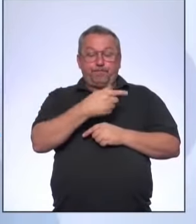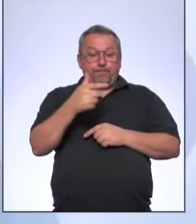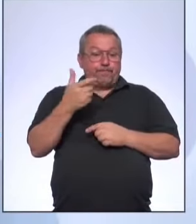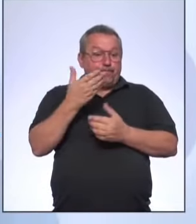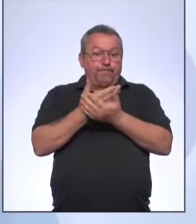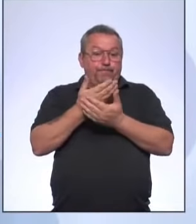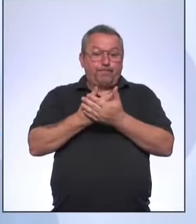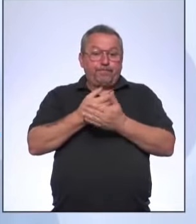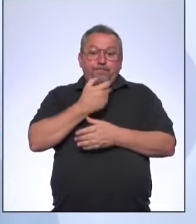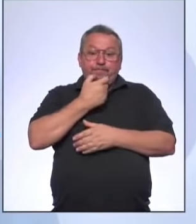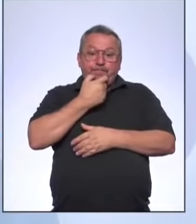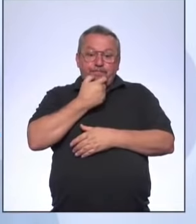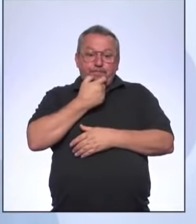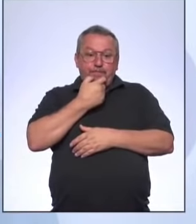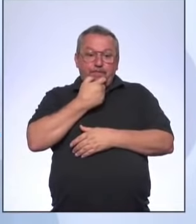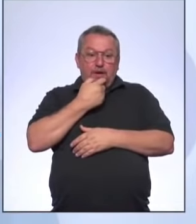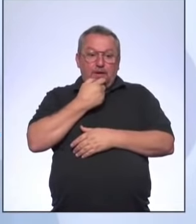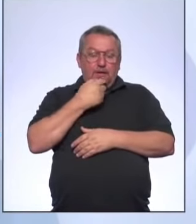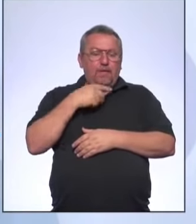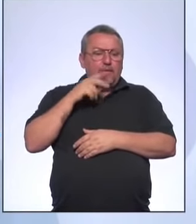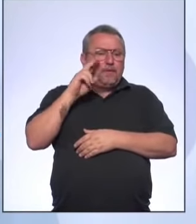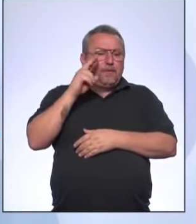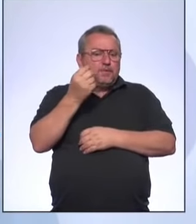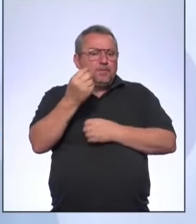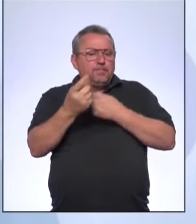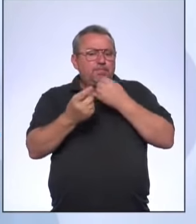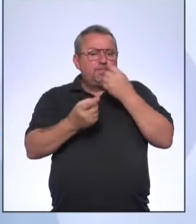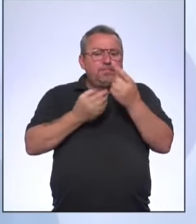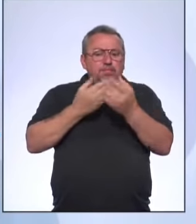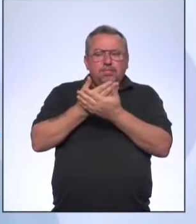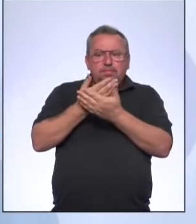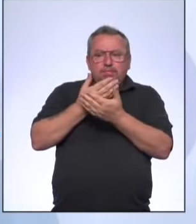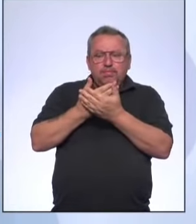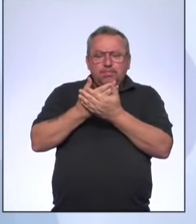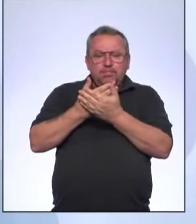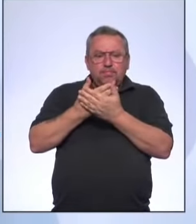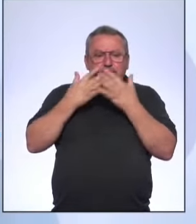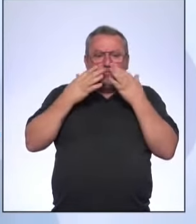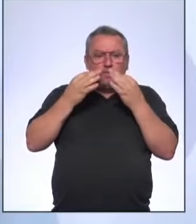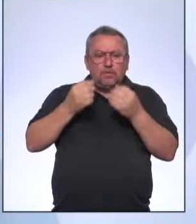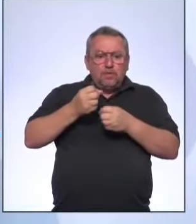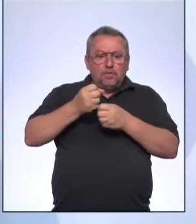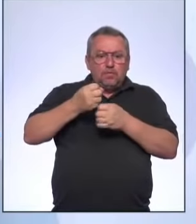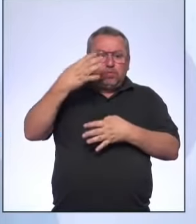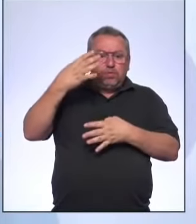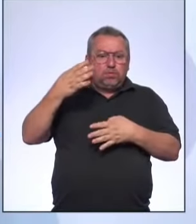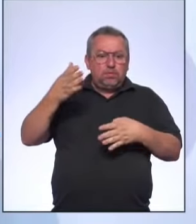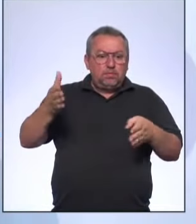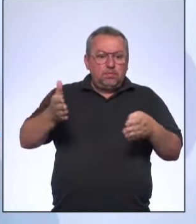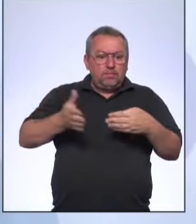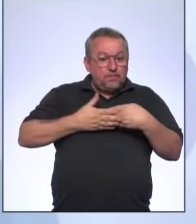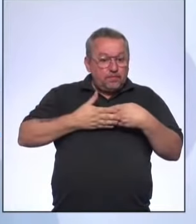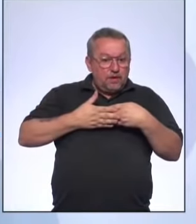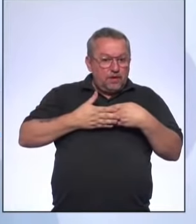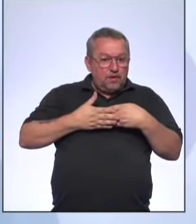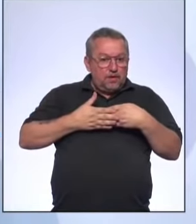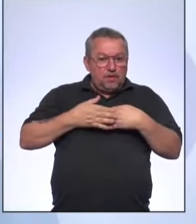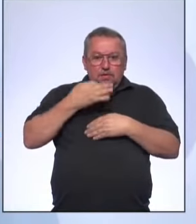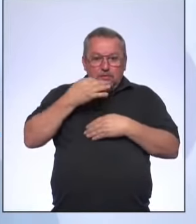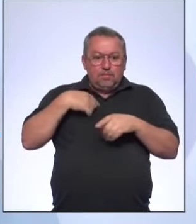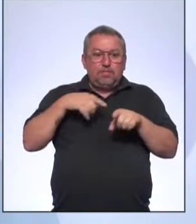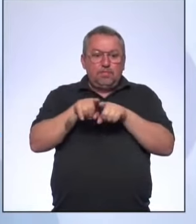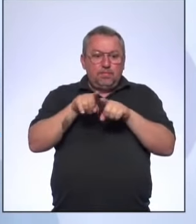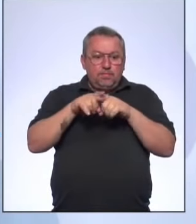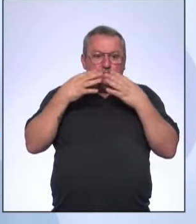tivemos aula de inglês e eu dei assistindo algumas aulas e observei que o chato está ficando fechado né eu acho que